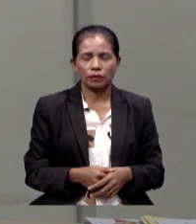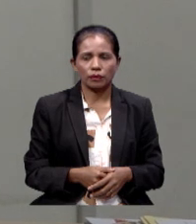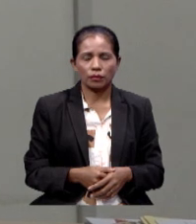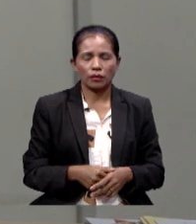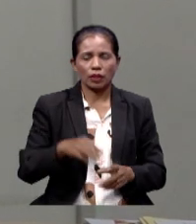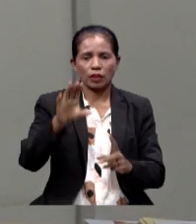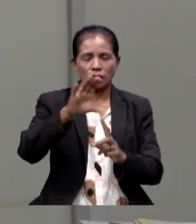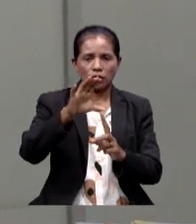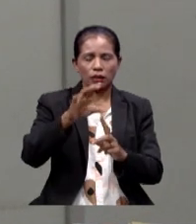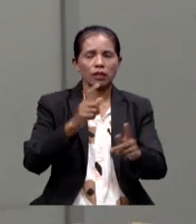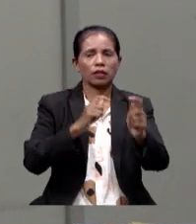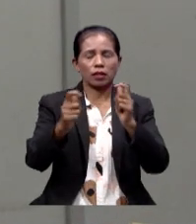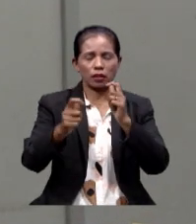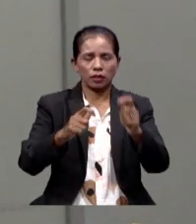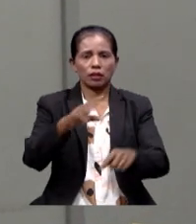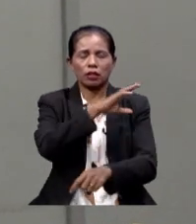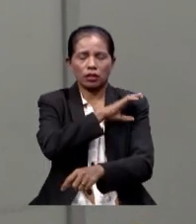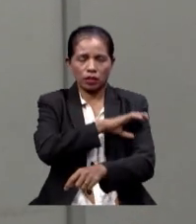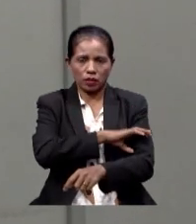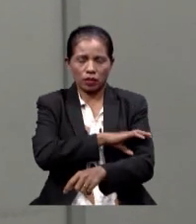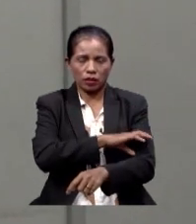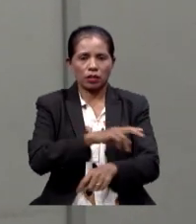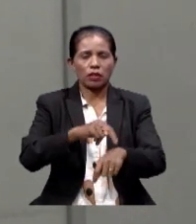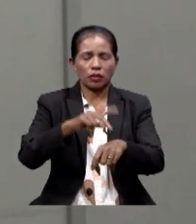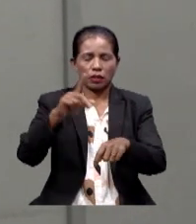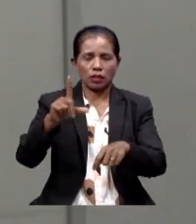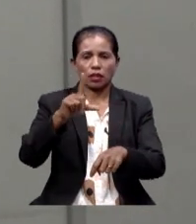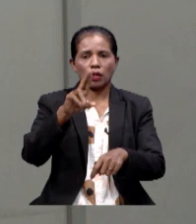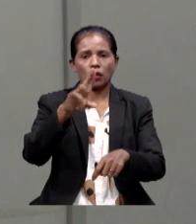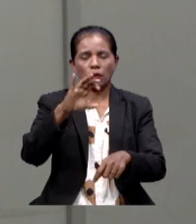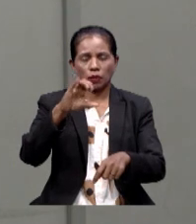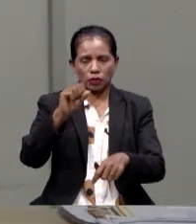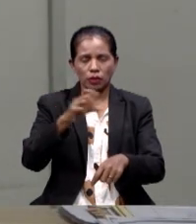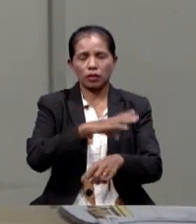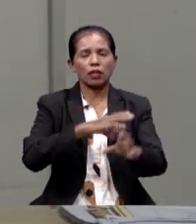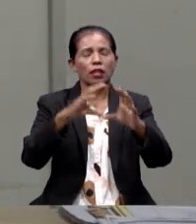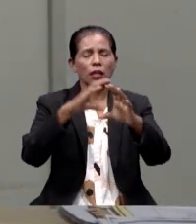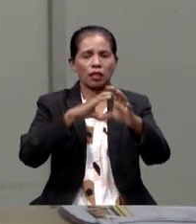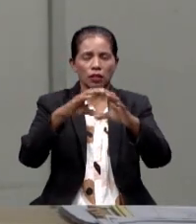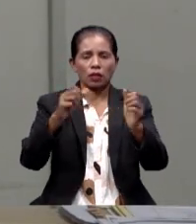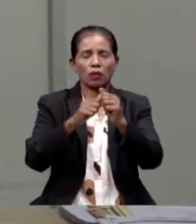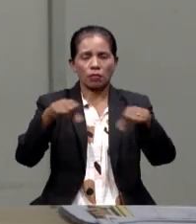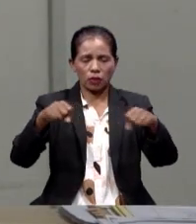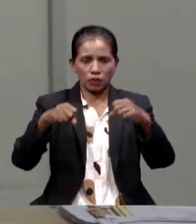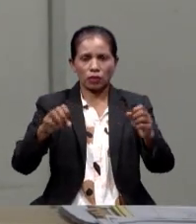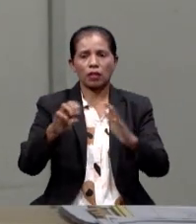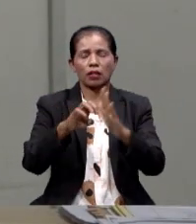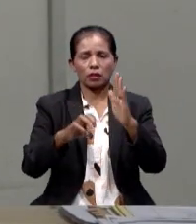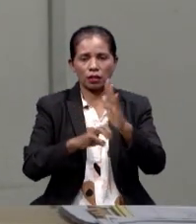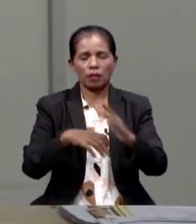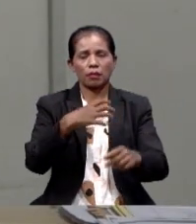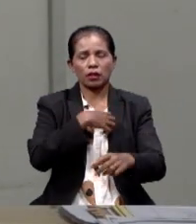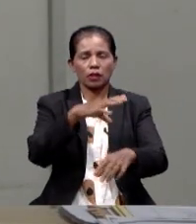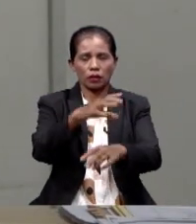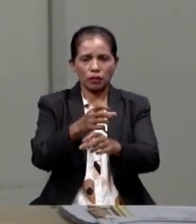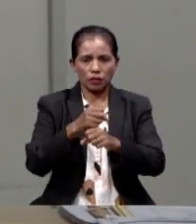Chefe do Departamento Trânsito e Segurança Rodoviária Nacional, Luiz da Costa Ateten, careta motorizada Estado, e a Polícia Trânsito prende,